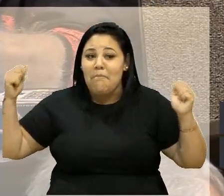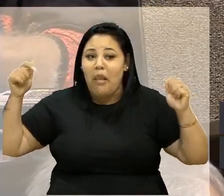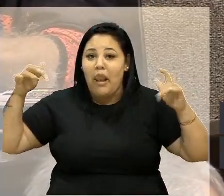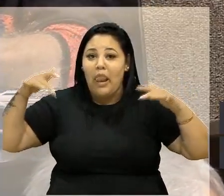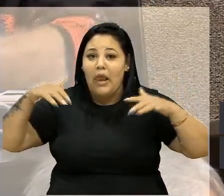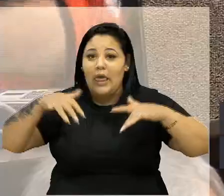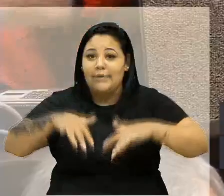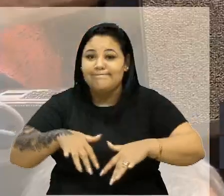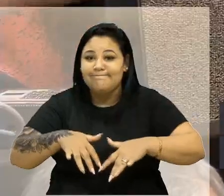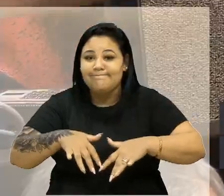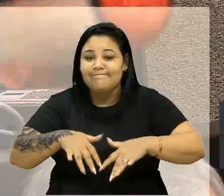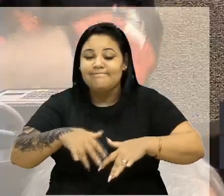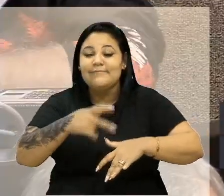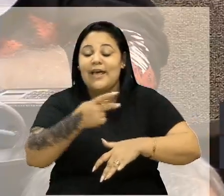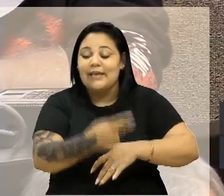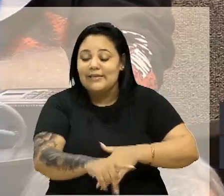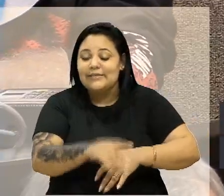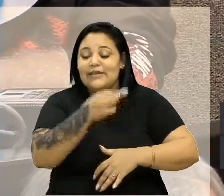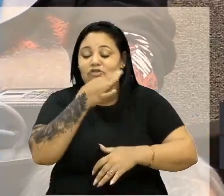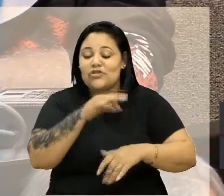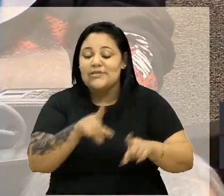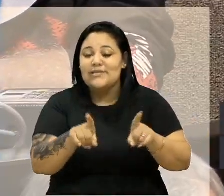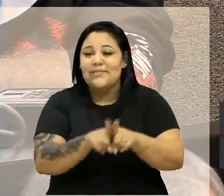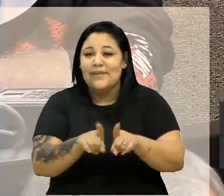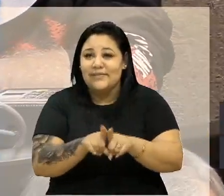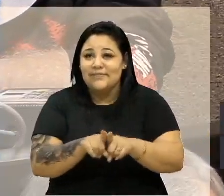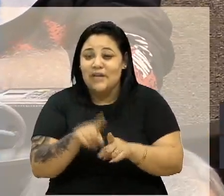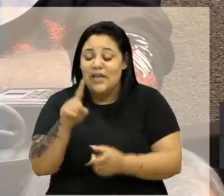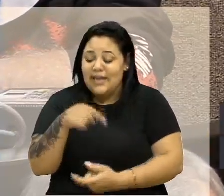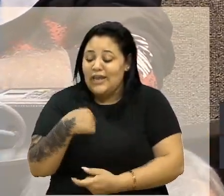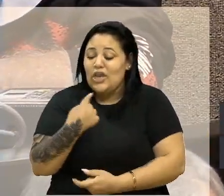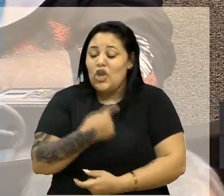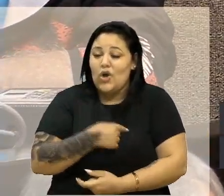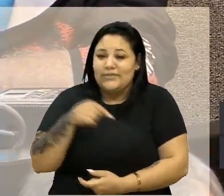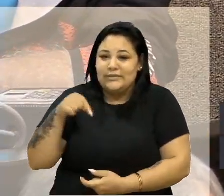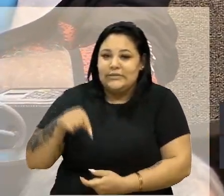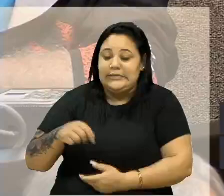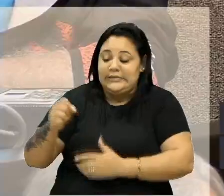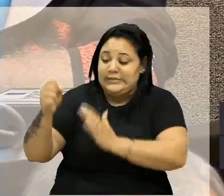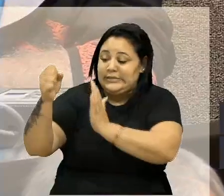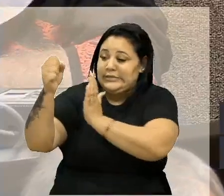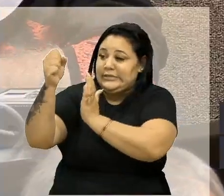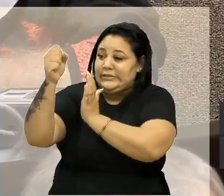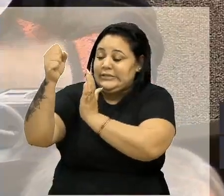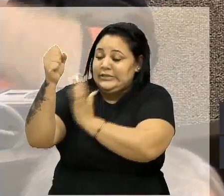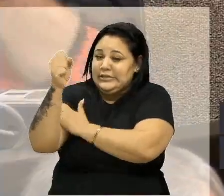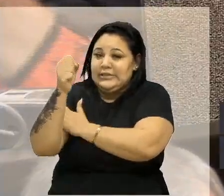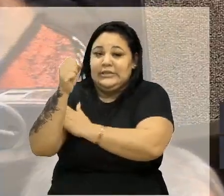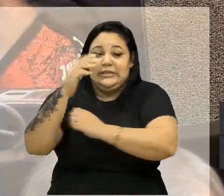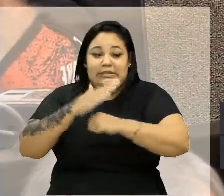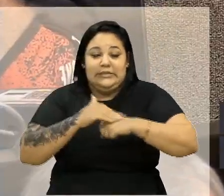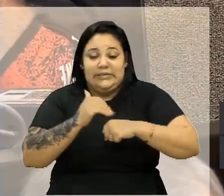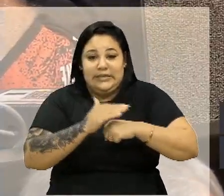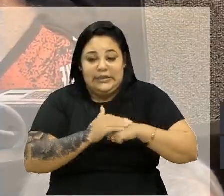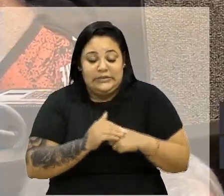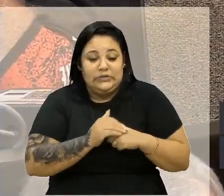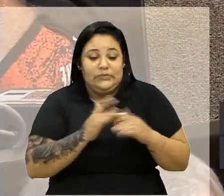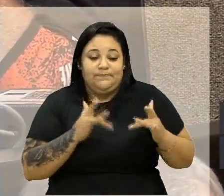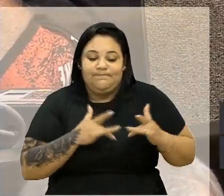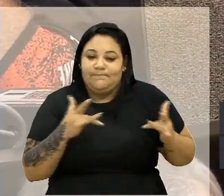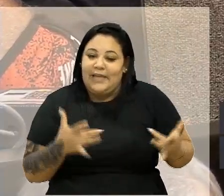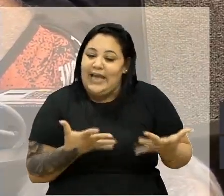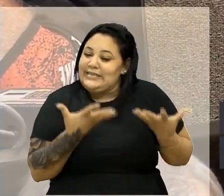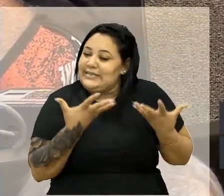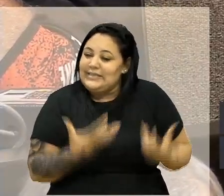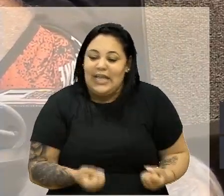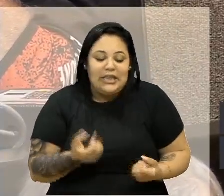cidade, e nós aqui, com um braço forte, com amor, com carinho, com fraternidade, abraçando todas as